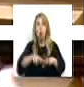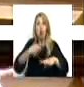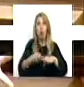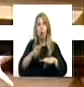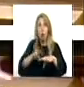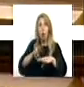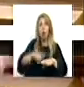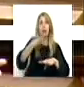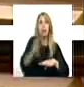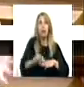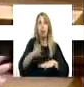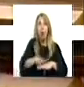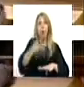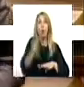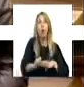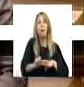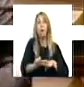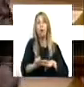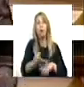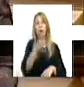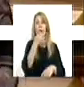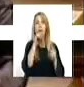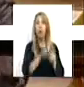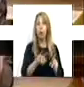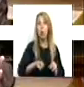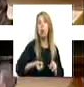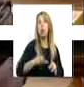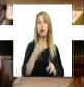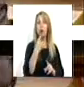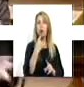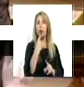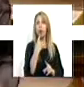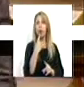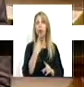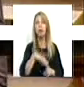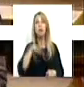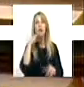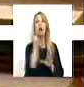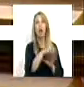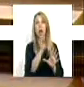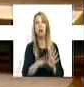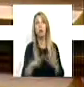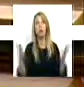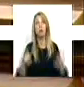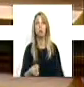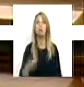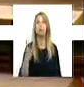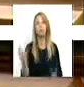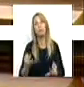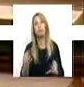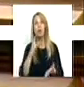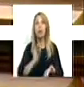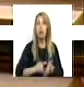ou para o quádruplo. Estamos a falar aqui de uma quantidade imensíssima de resíduos cuja quantidade é efetivamente